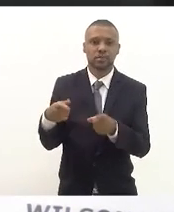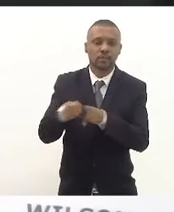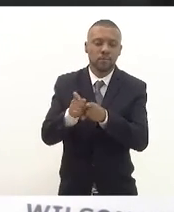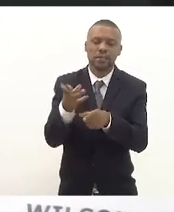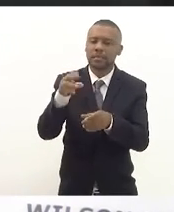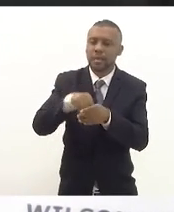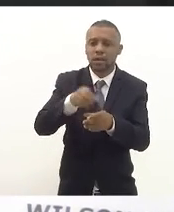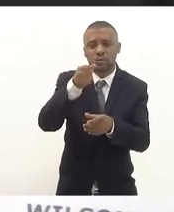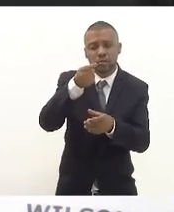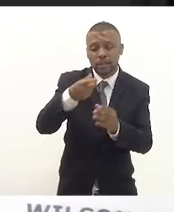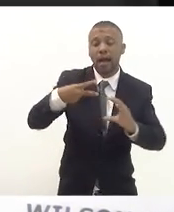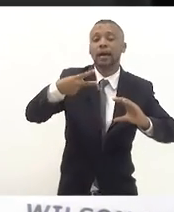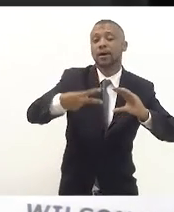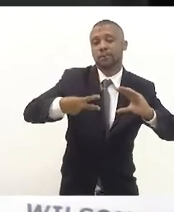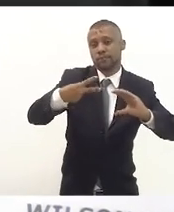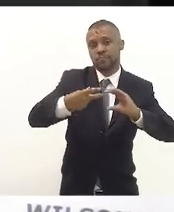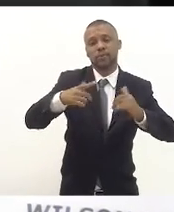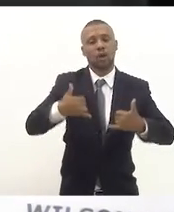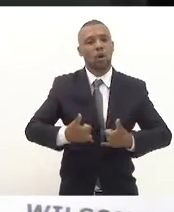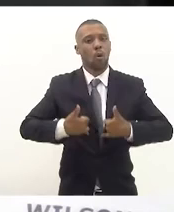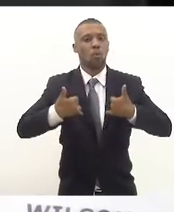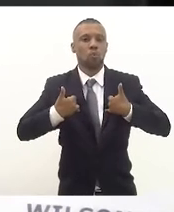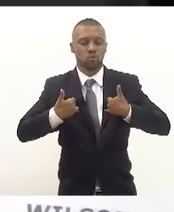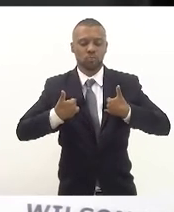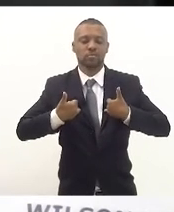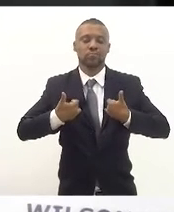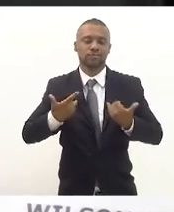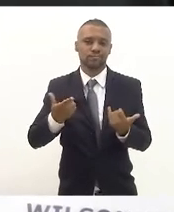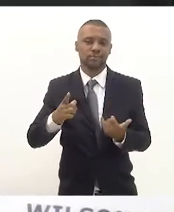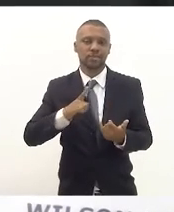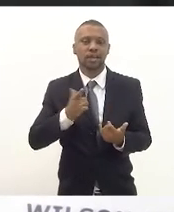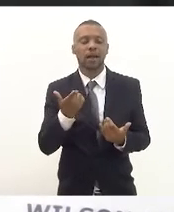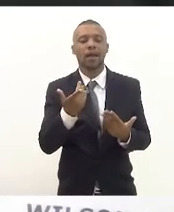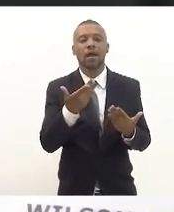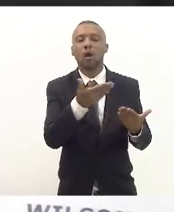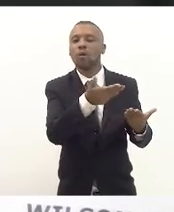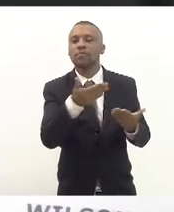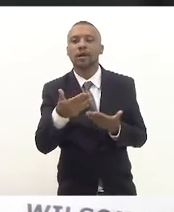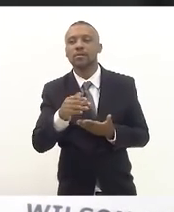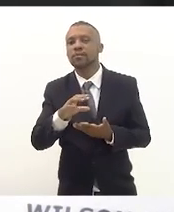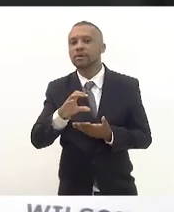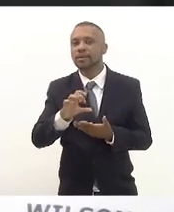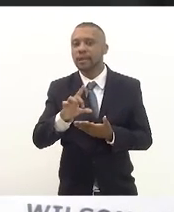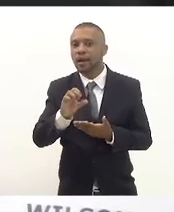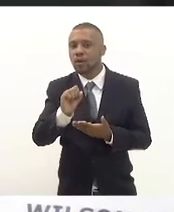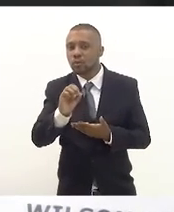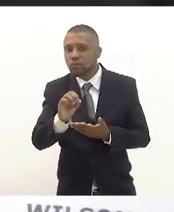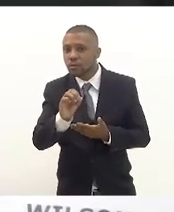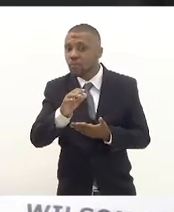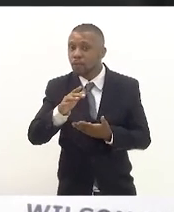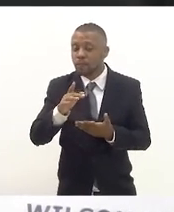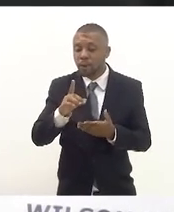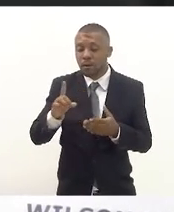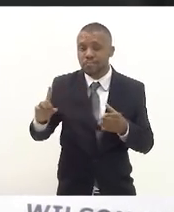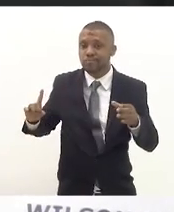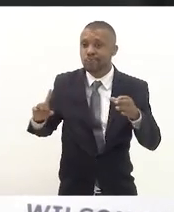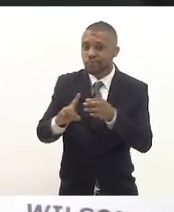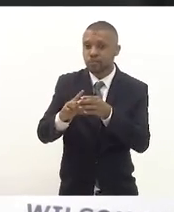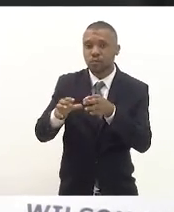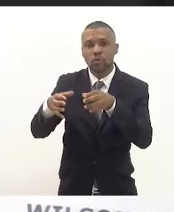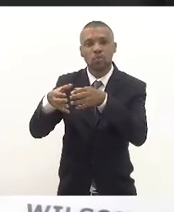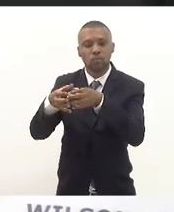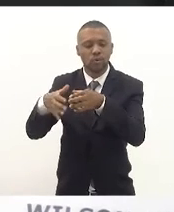tive orgulho elevado dos céus Oi para todos os céus na para o nosso grupo